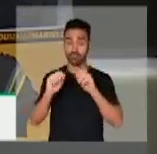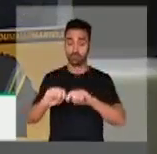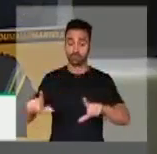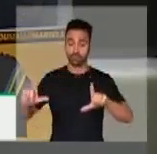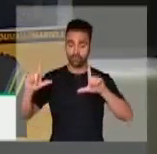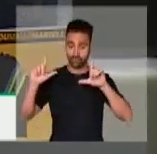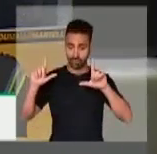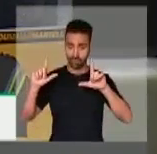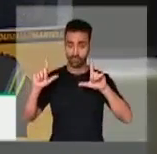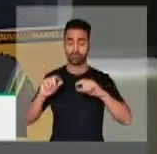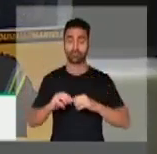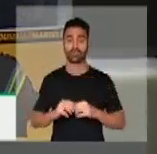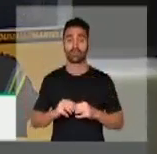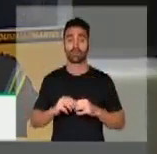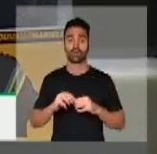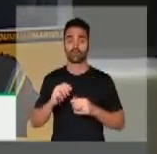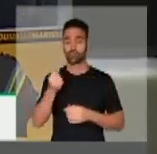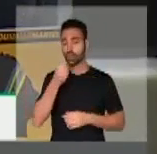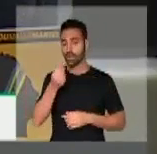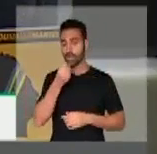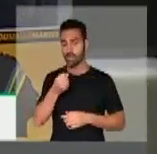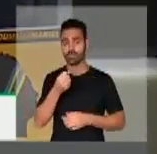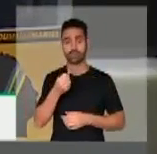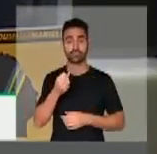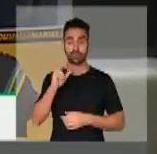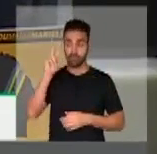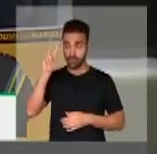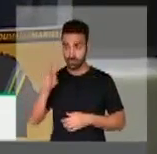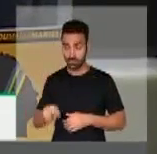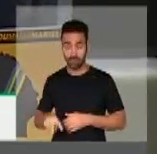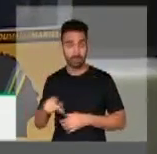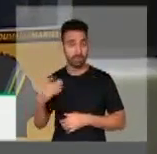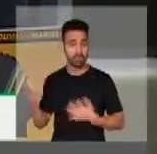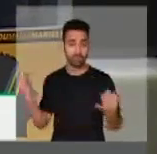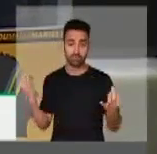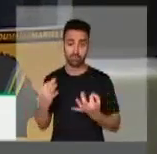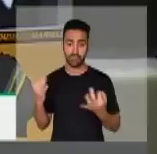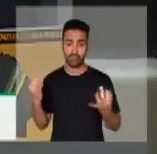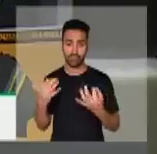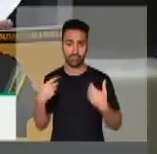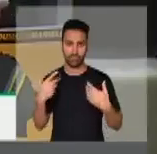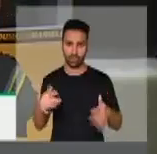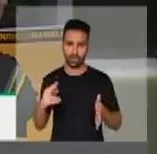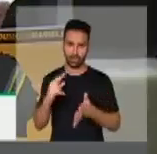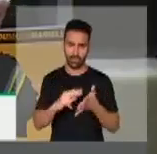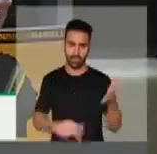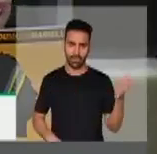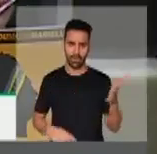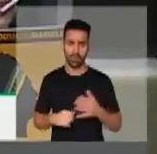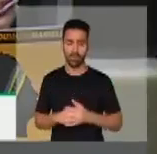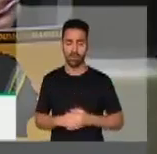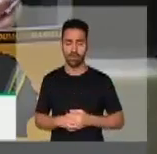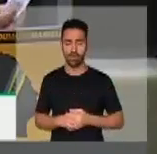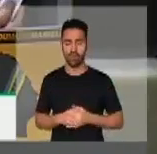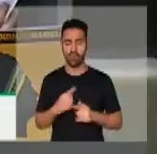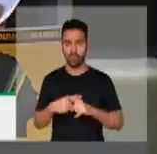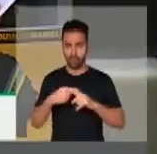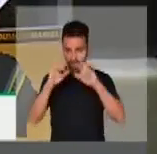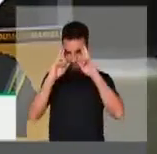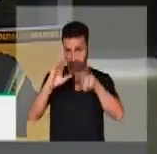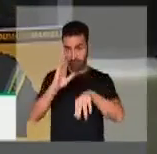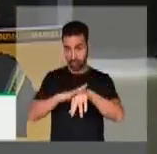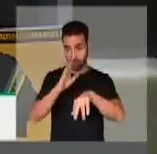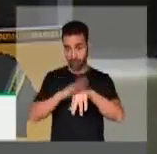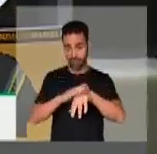organograma aqui, Luiz Nassif, é de uma riqueza enorme. E eu não vou ler, para não desrespeitar o